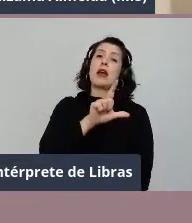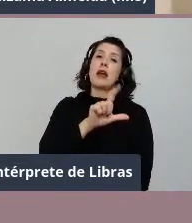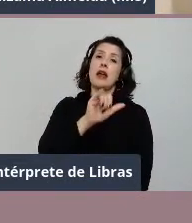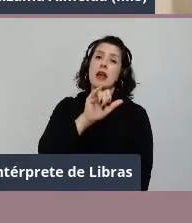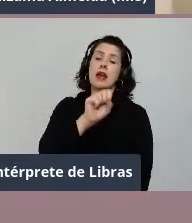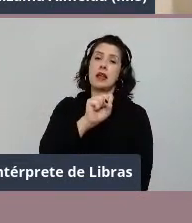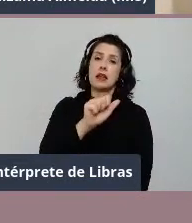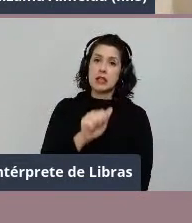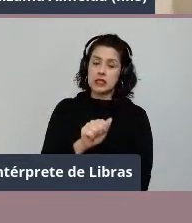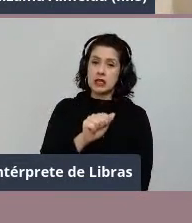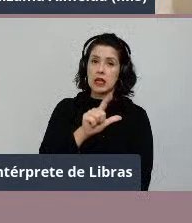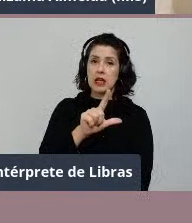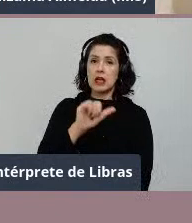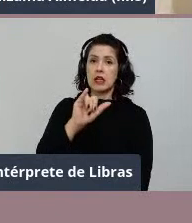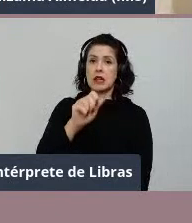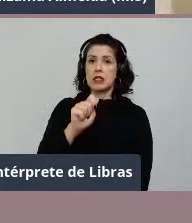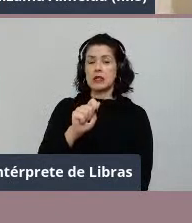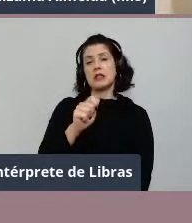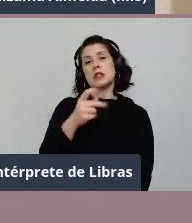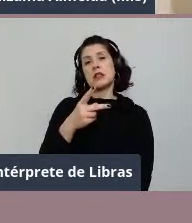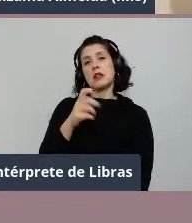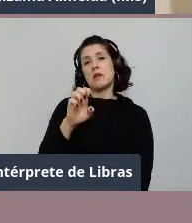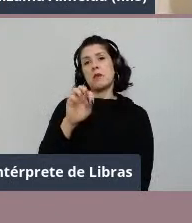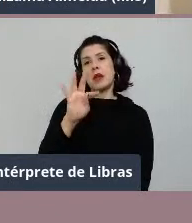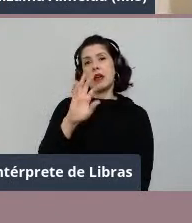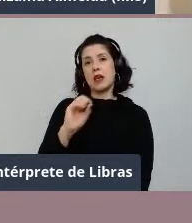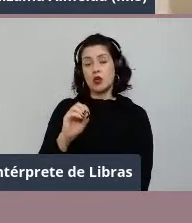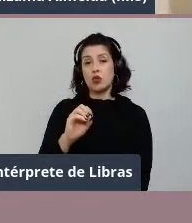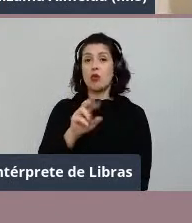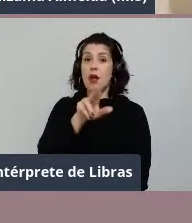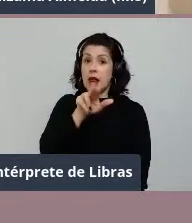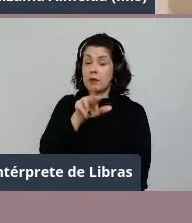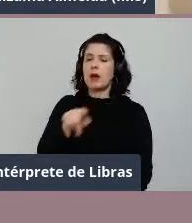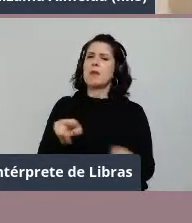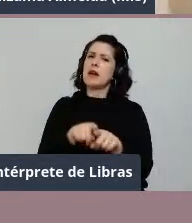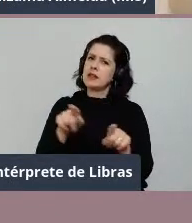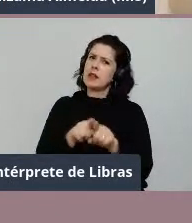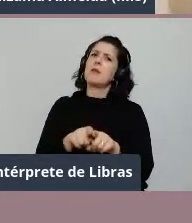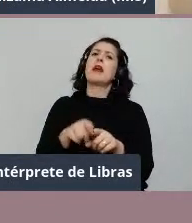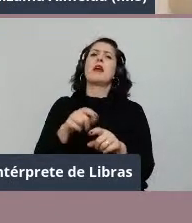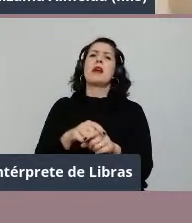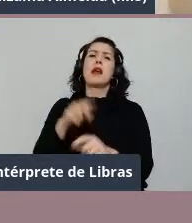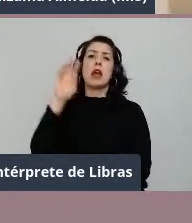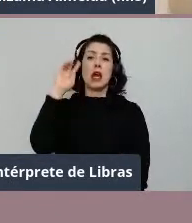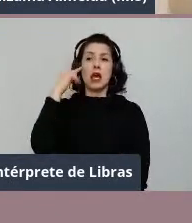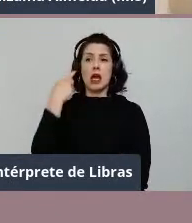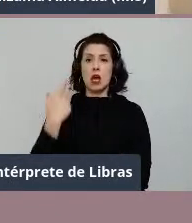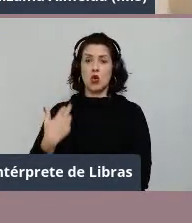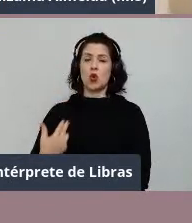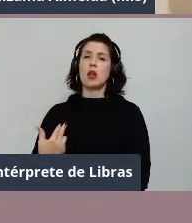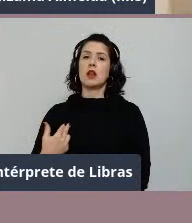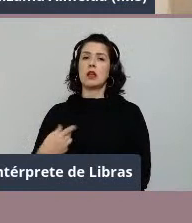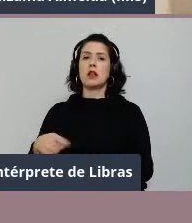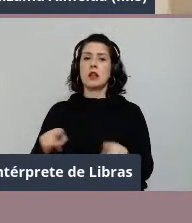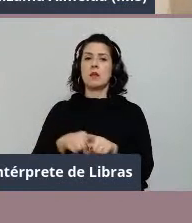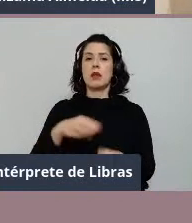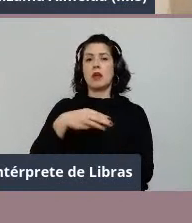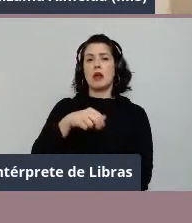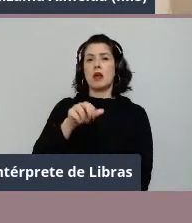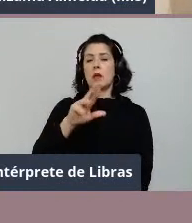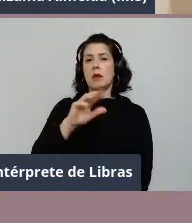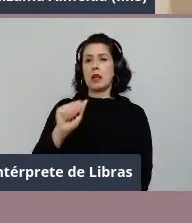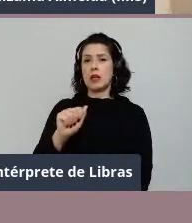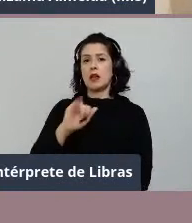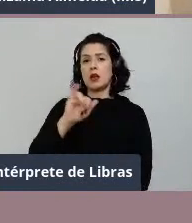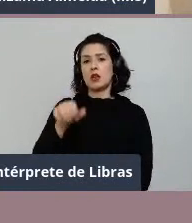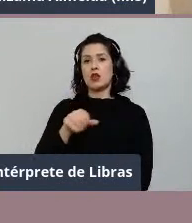sua irmã, mas junto também com outras mulheres, como Carolina Maria de Jesus, a Maria Julieta Drummond de